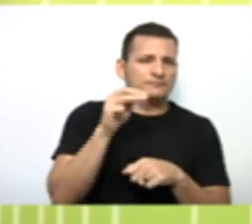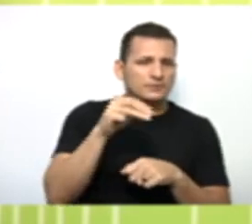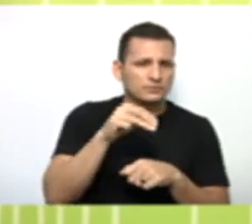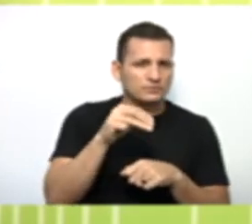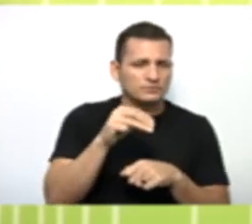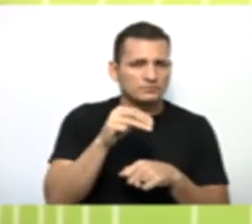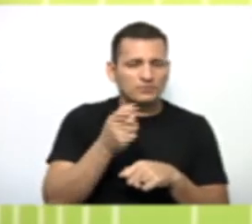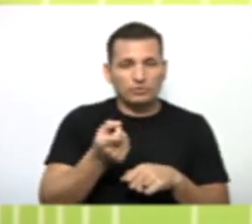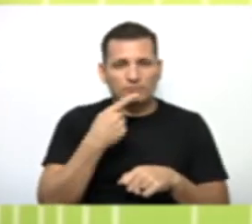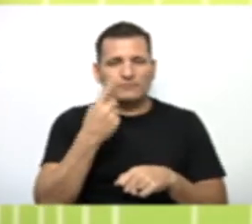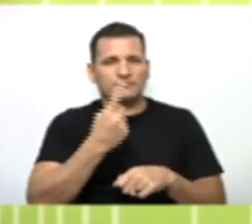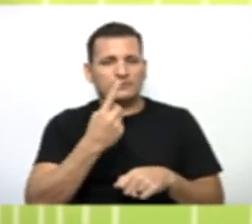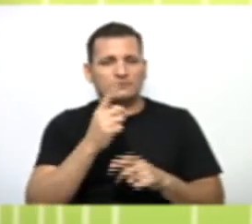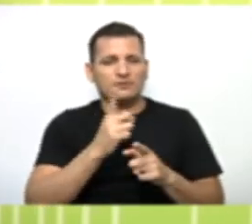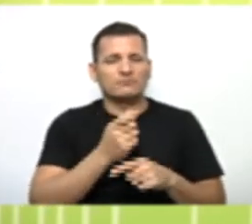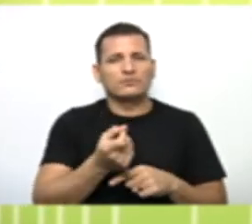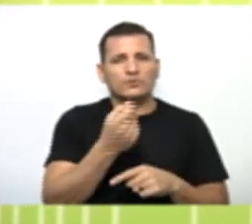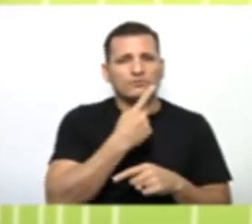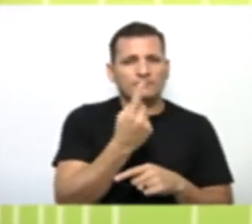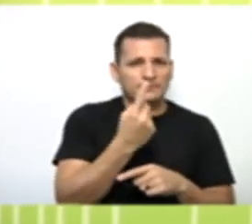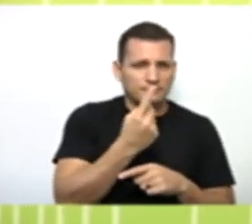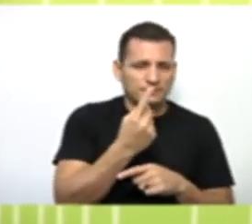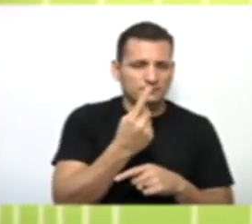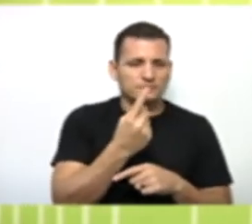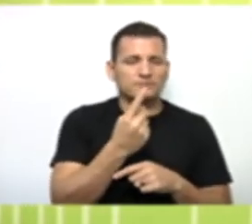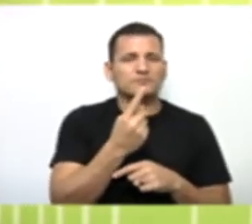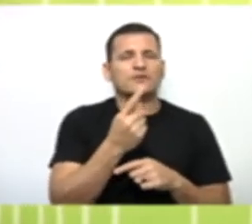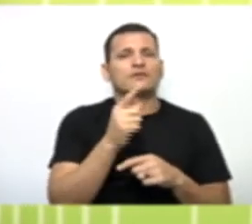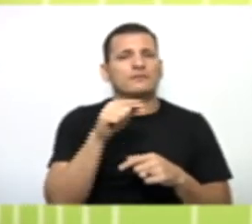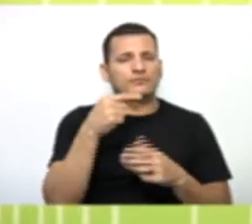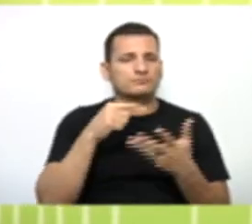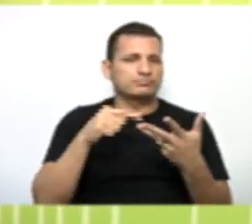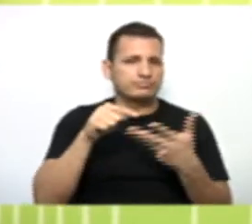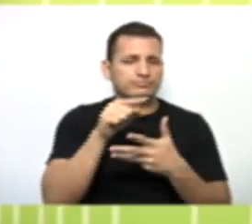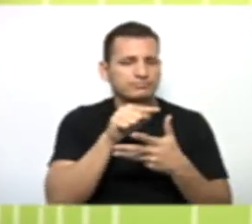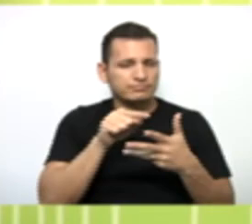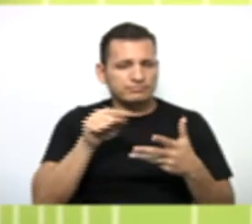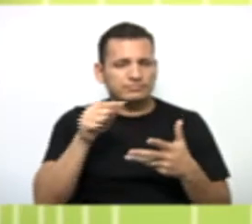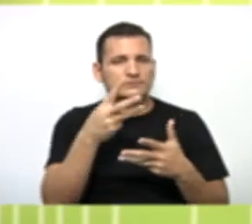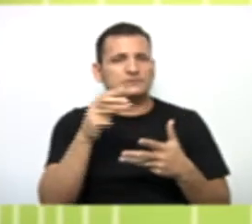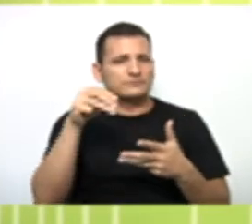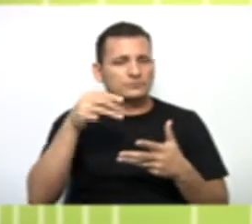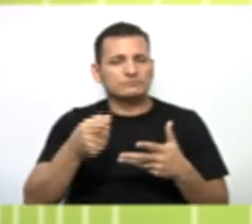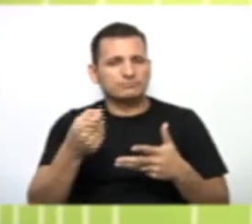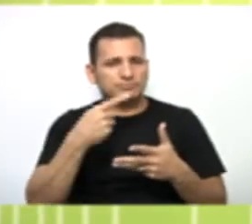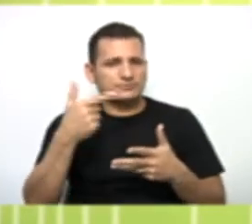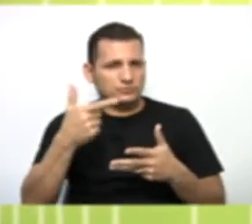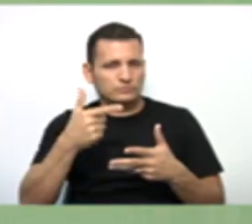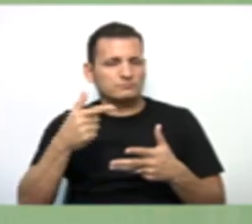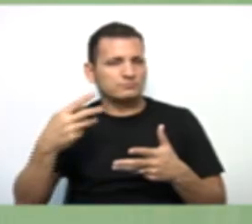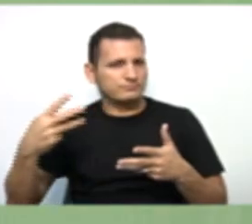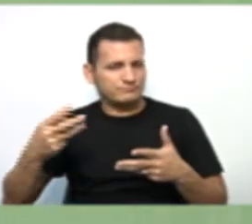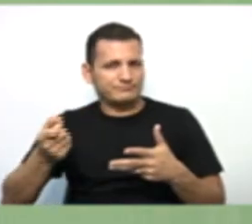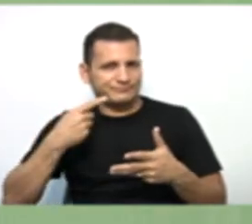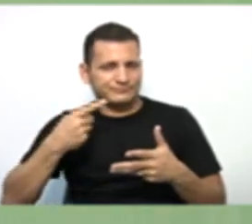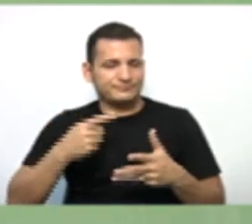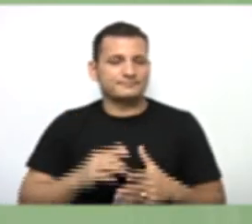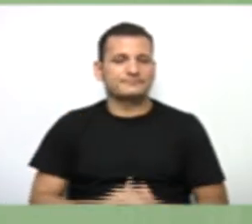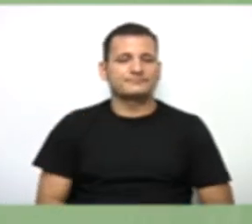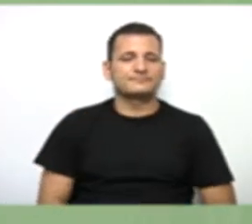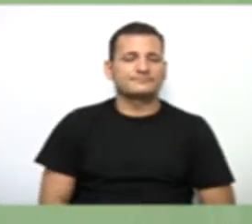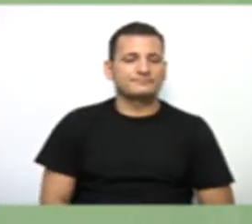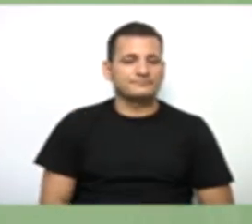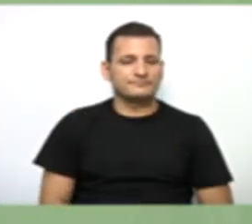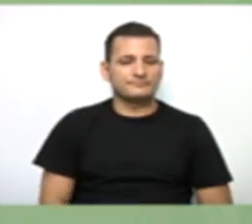primeiro? Não, você toma o primeiro e acaba, não é? Depois que vai contar o tempo, como o professor Gilberto colocou. Legal? Vamos lá,